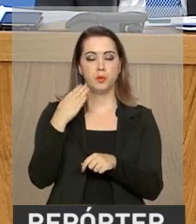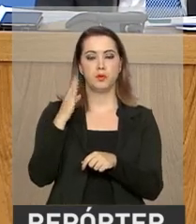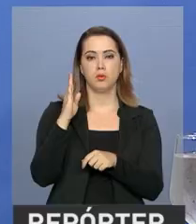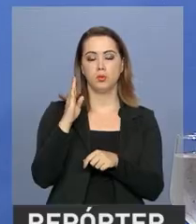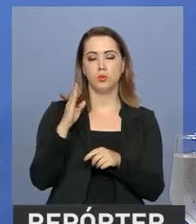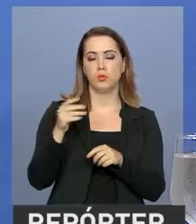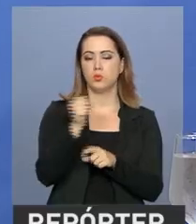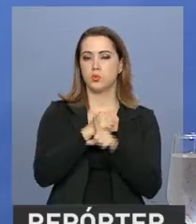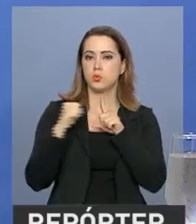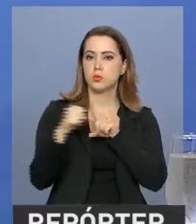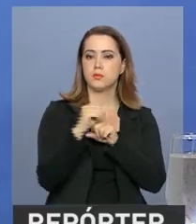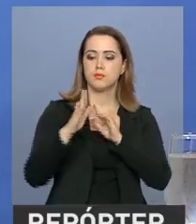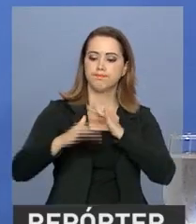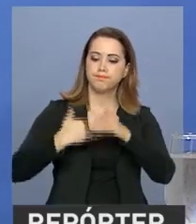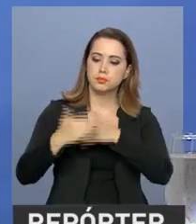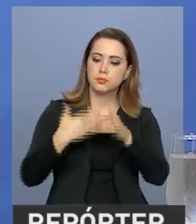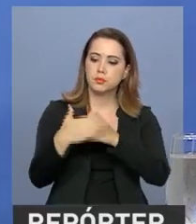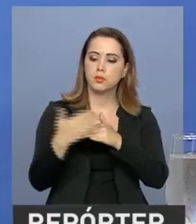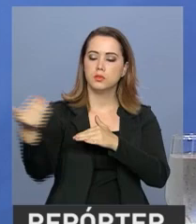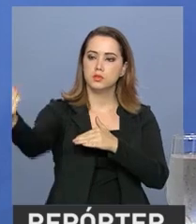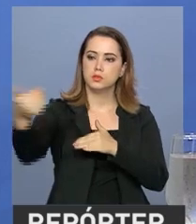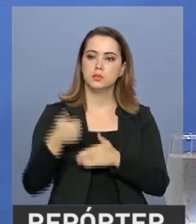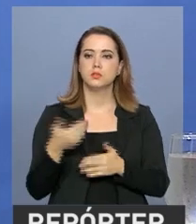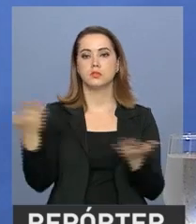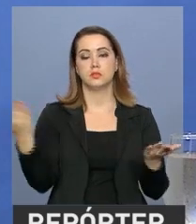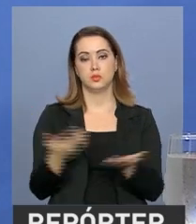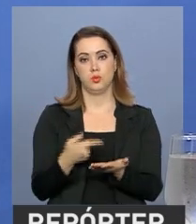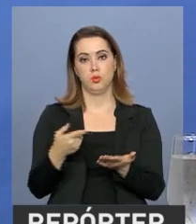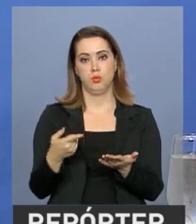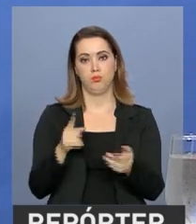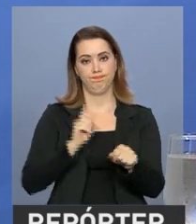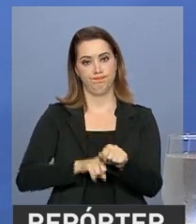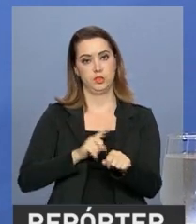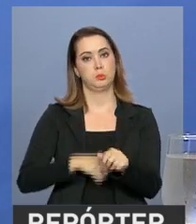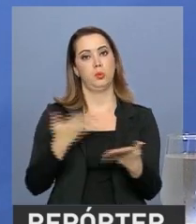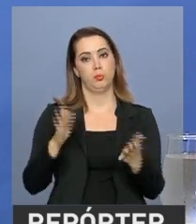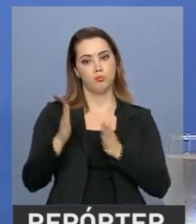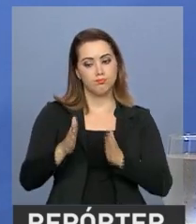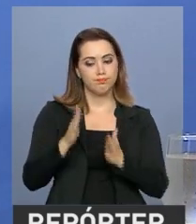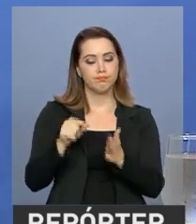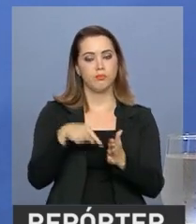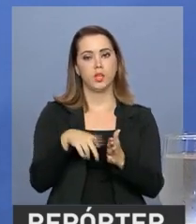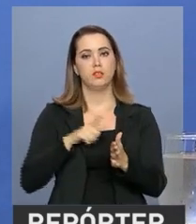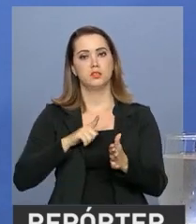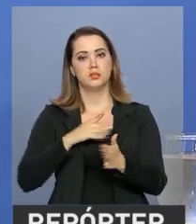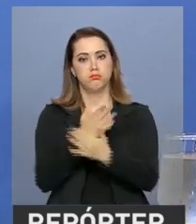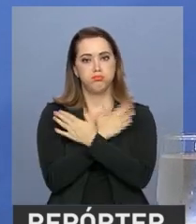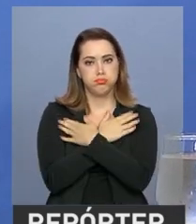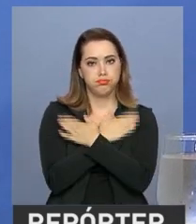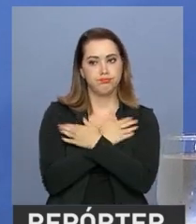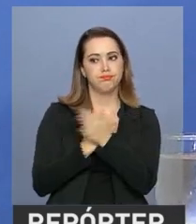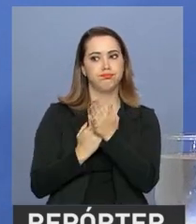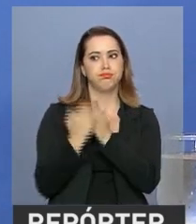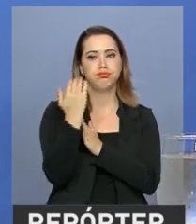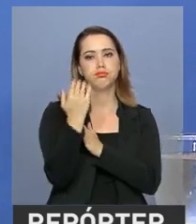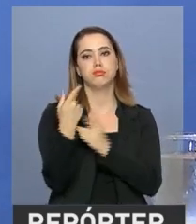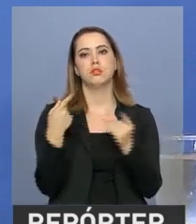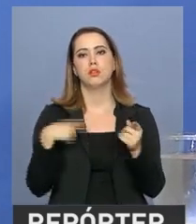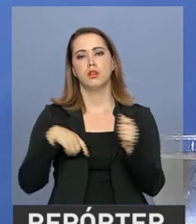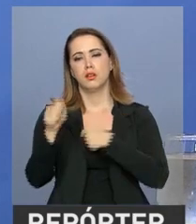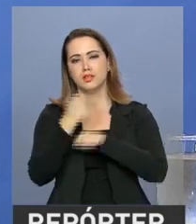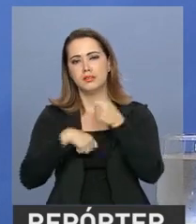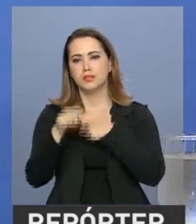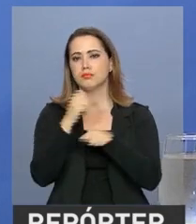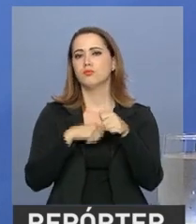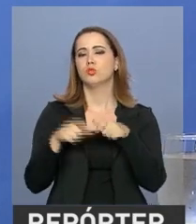foi tentar trazer nesse momento em que nós temos um elevado eh uma elevada taxa de desemprego a economia com em